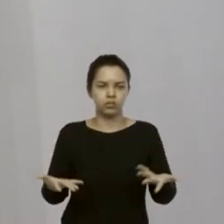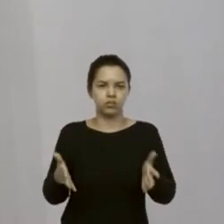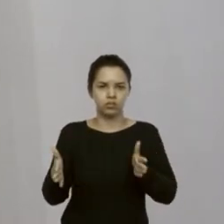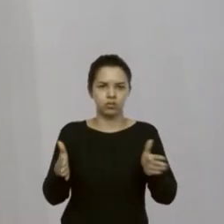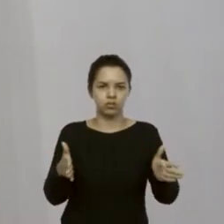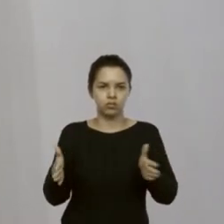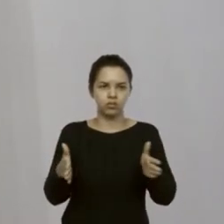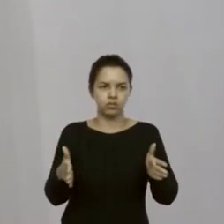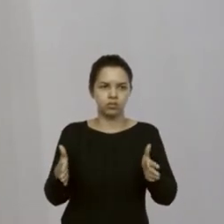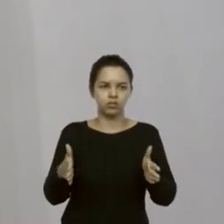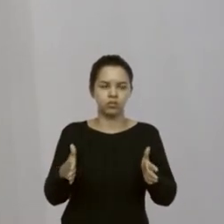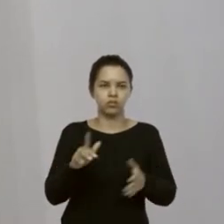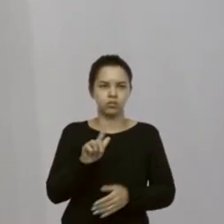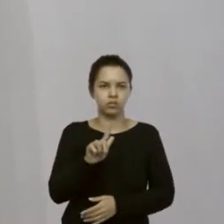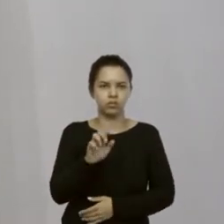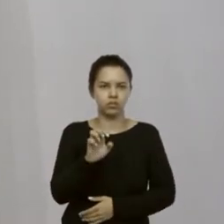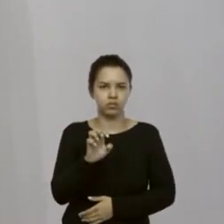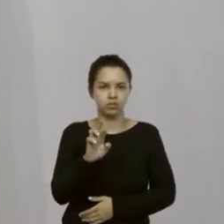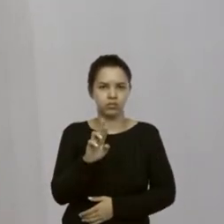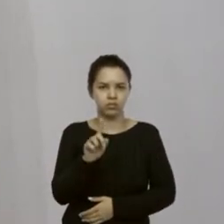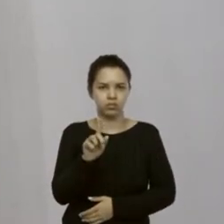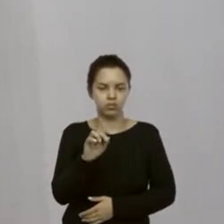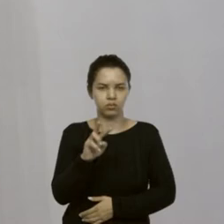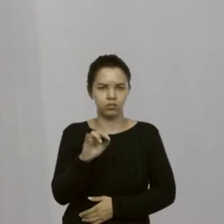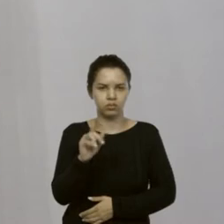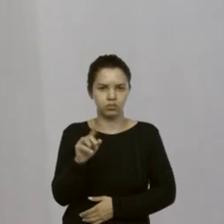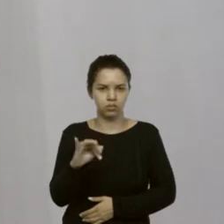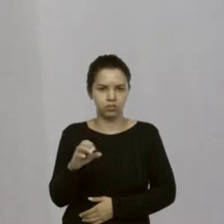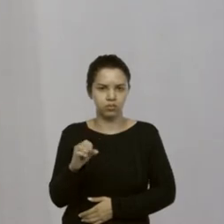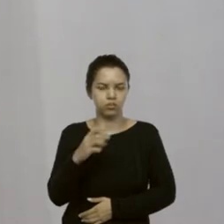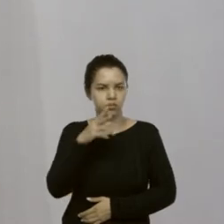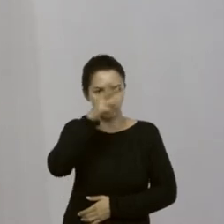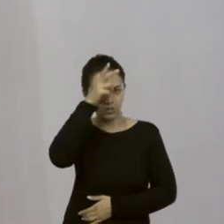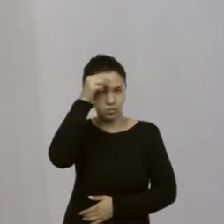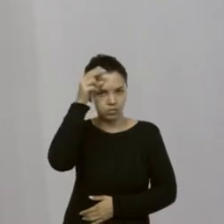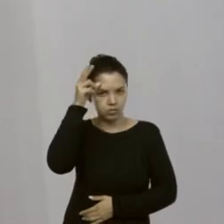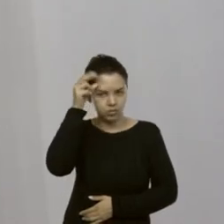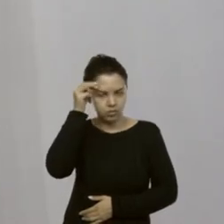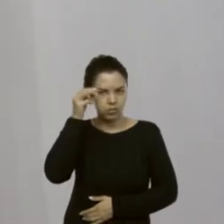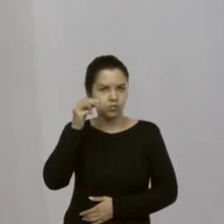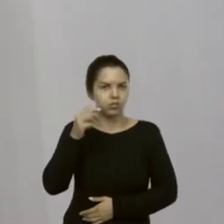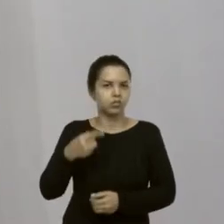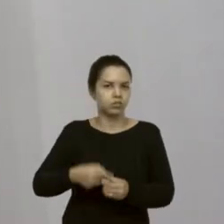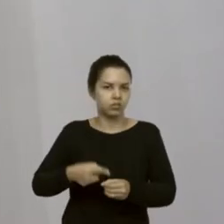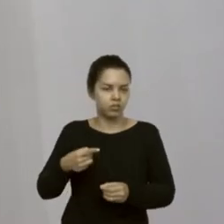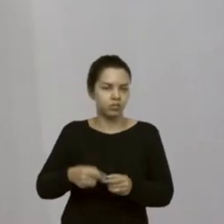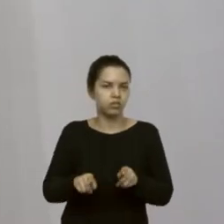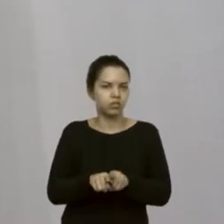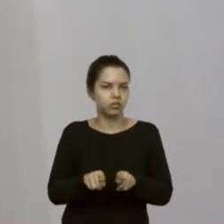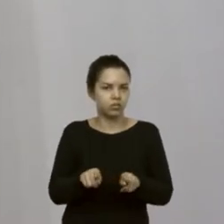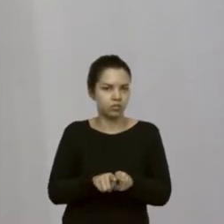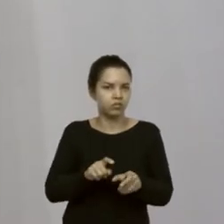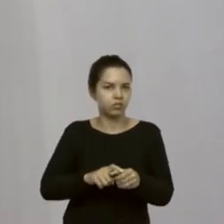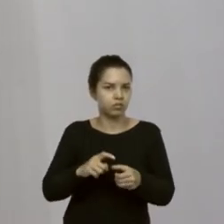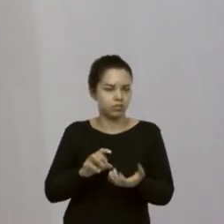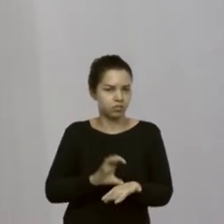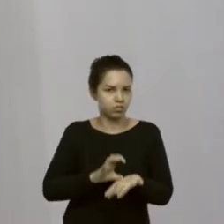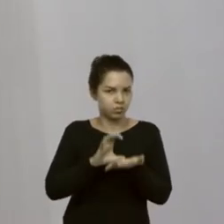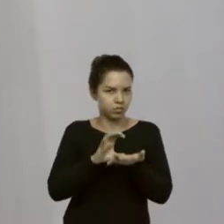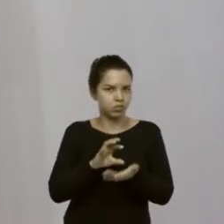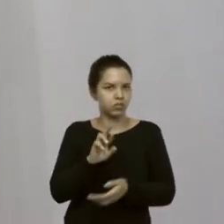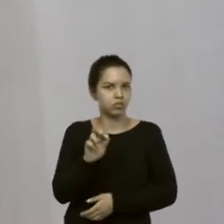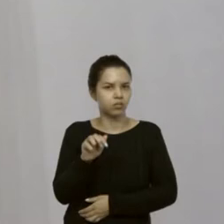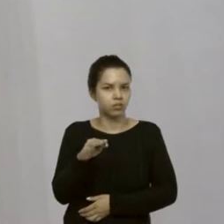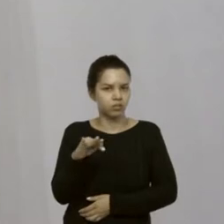nosso Gervásio Maciel, prefeito de Tuporanga e também membro do Conselho Consultivo da ACAERT. Ranieri Moacir Bertoli,